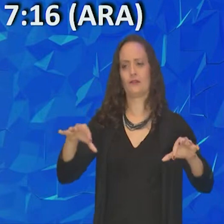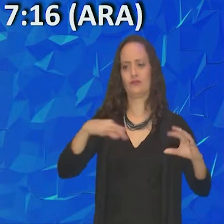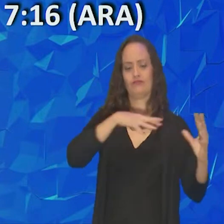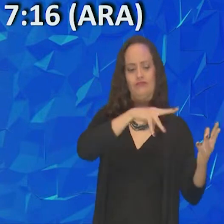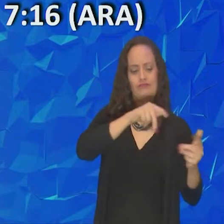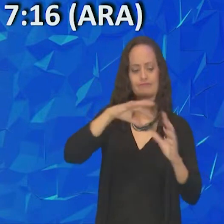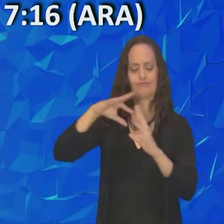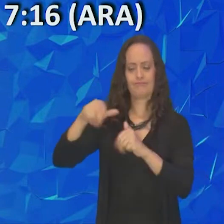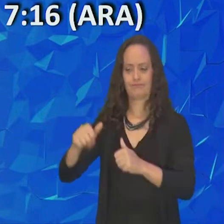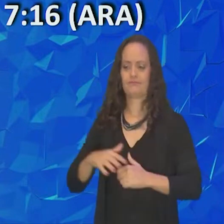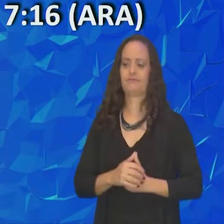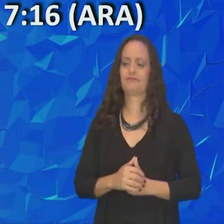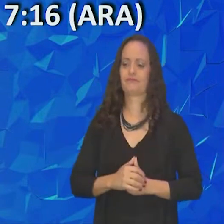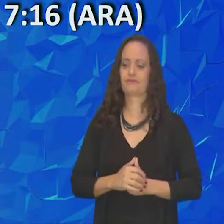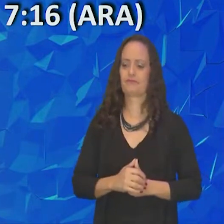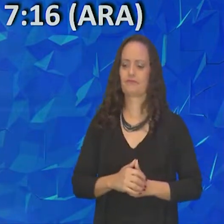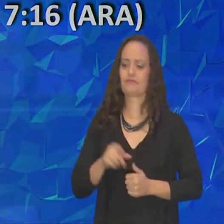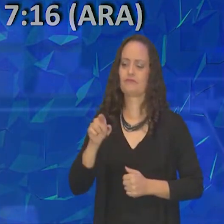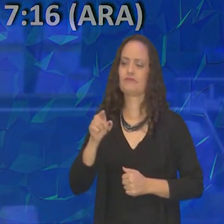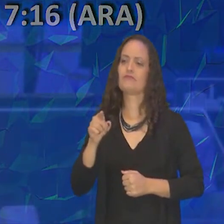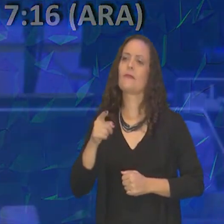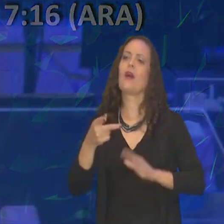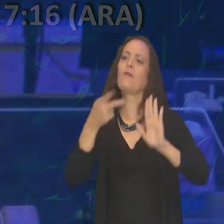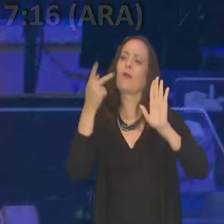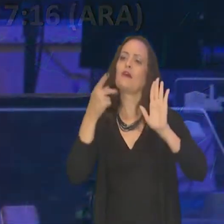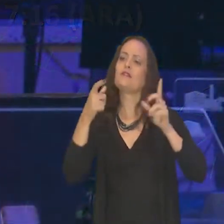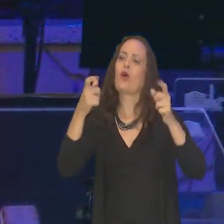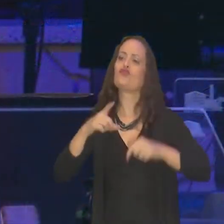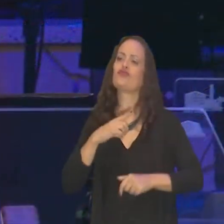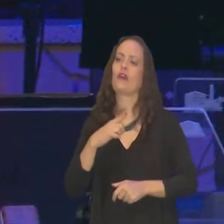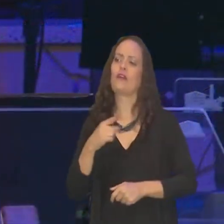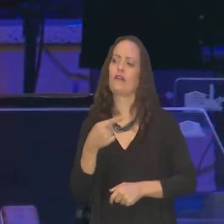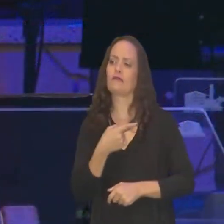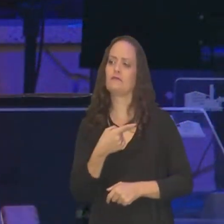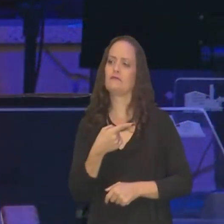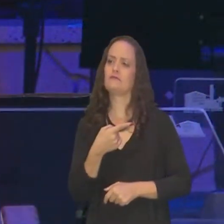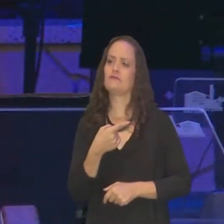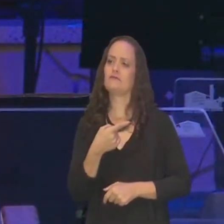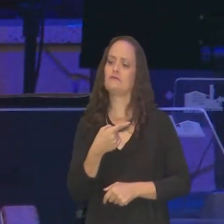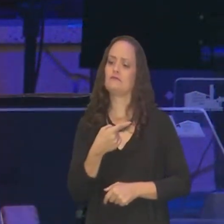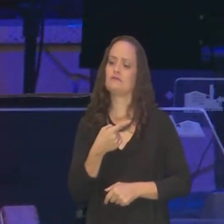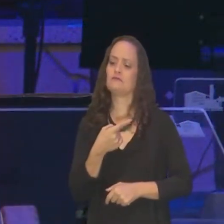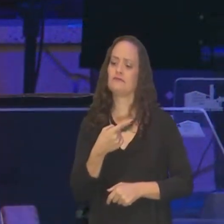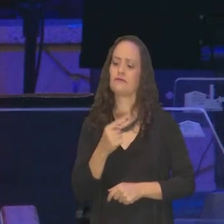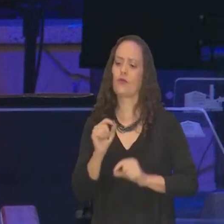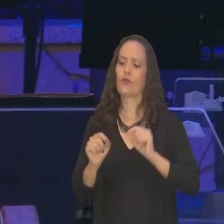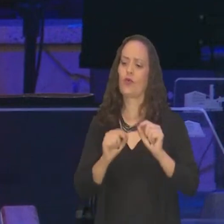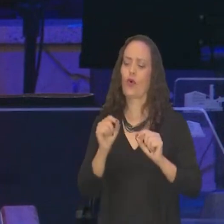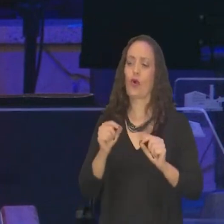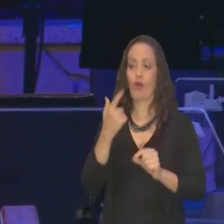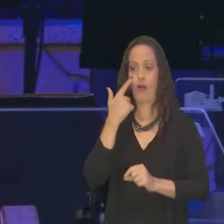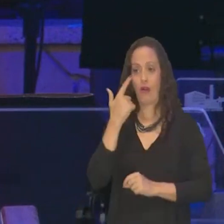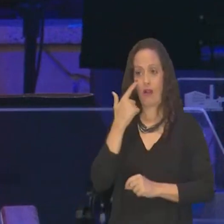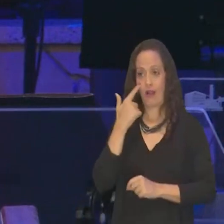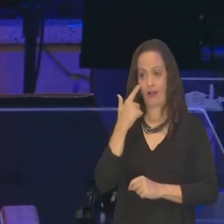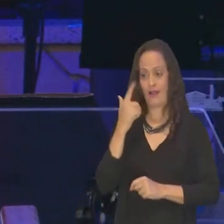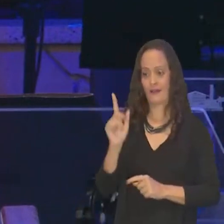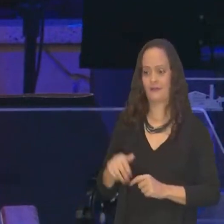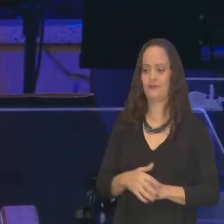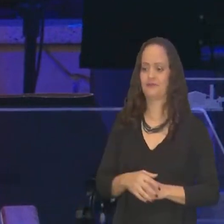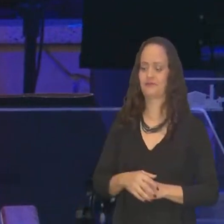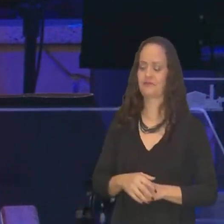tremes de medo. Onde é que está a profecia cumprida? Pode colocar a tela para que os irmãos percebam, minha